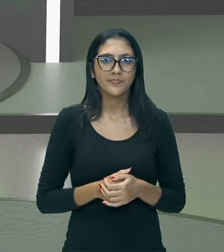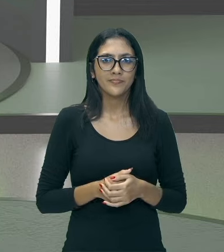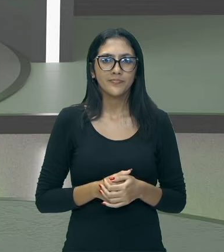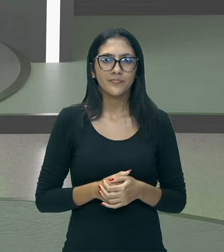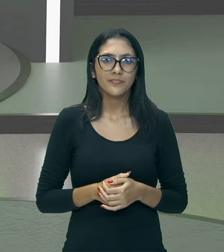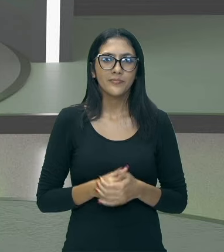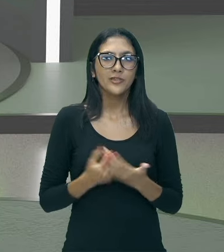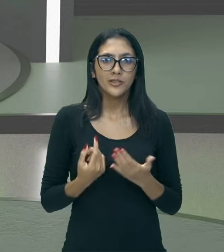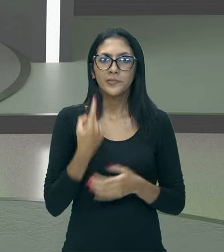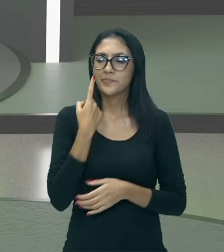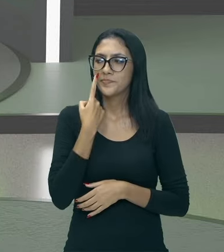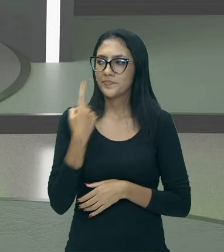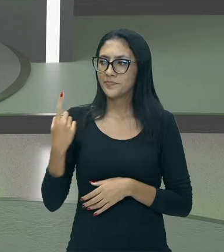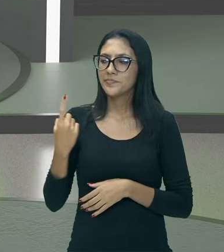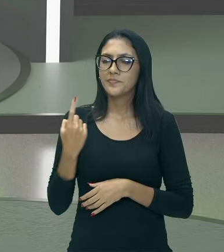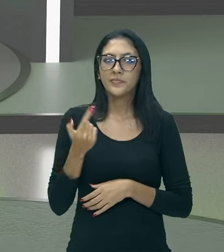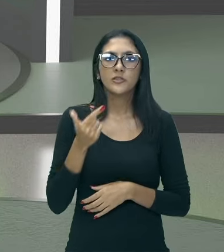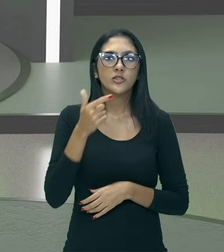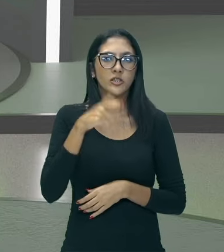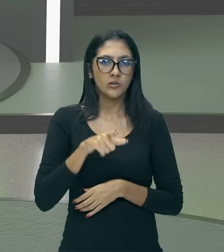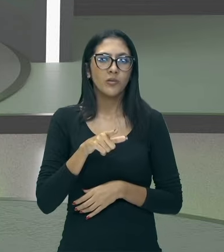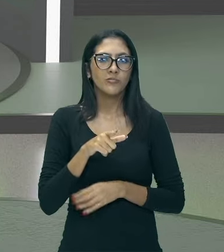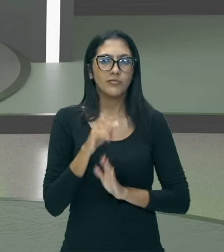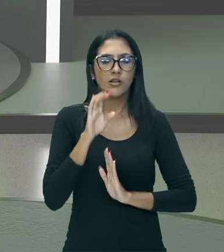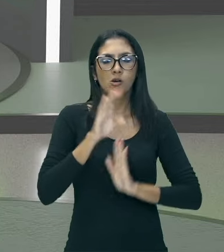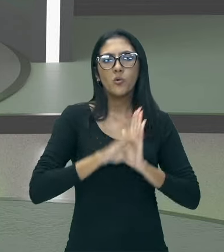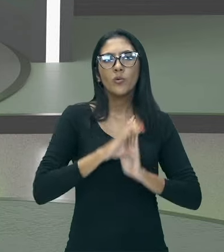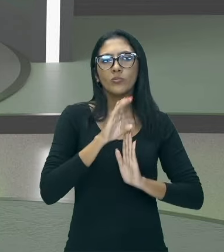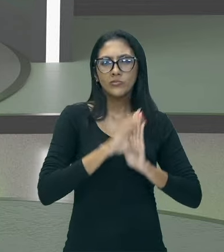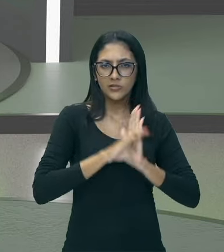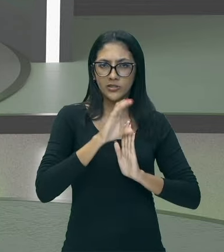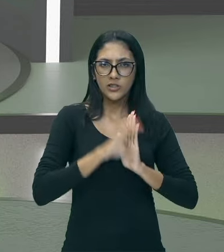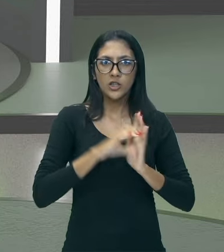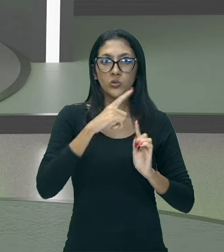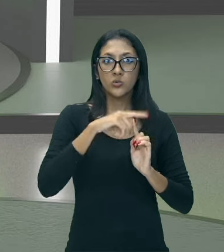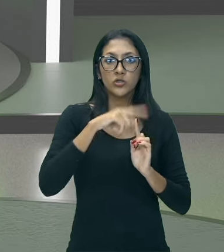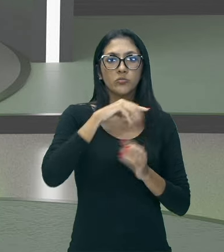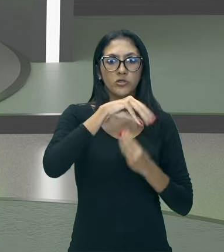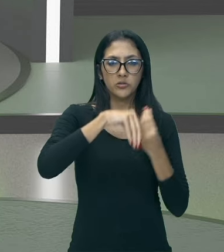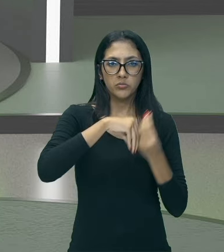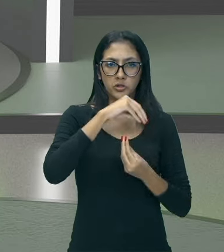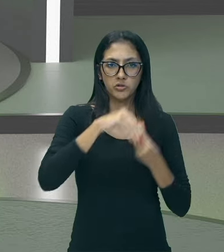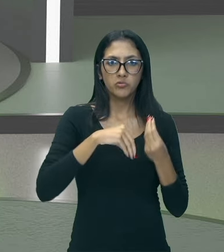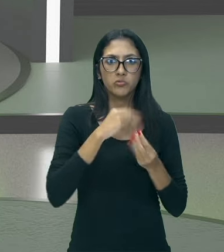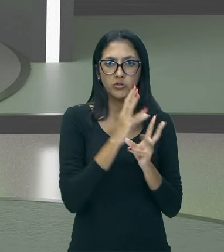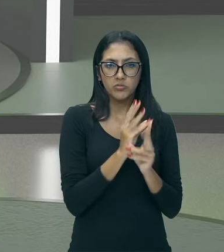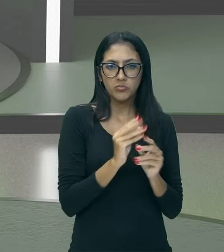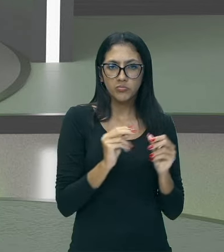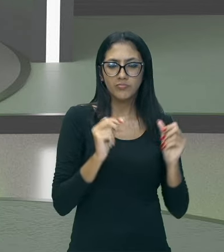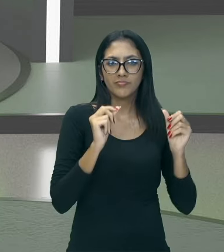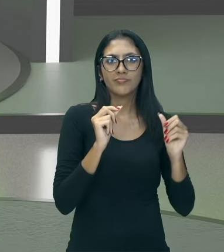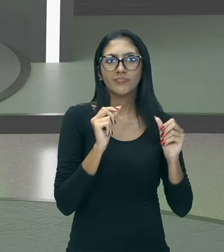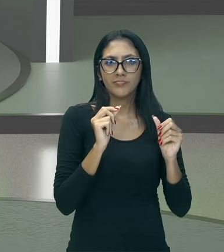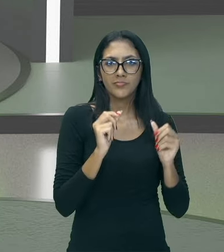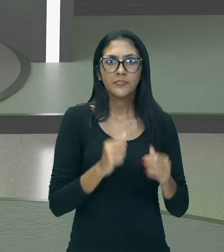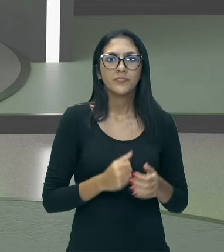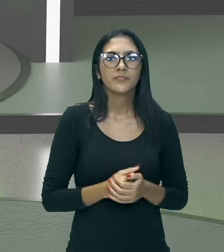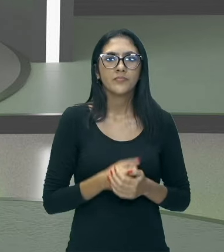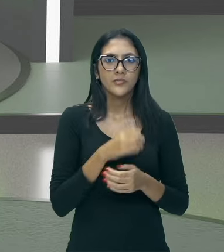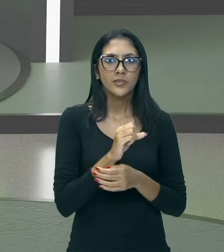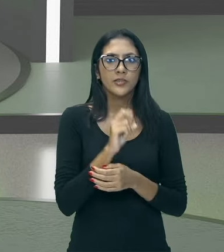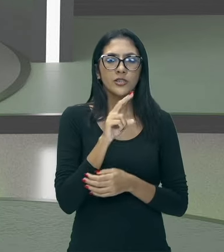temos novamente, né, o conceito de suspensão, tá? A suspensão